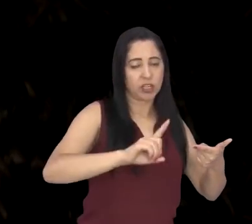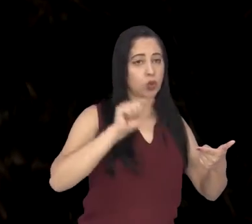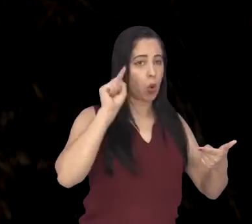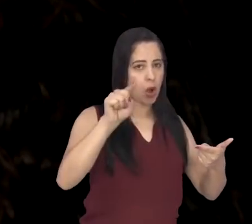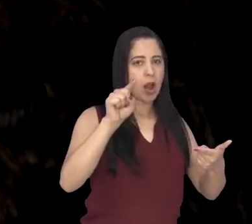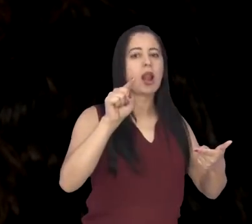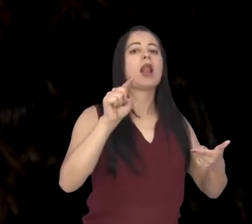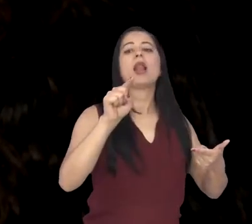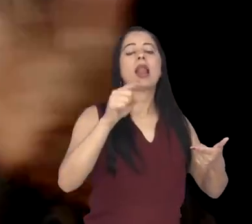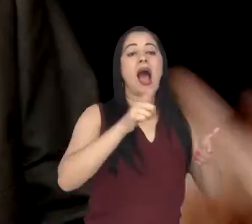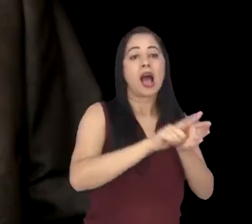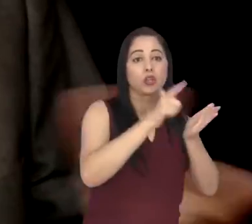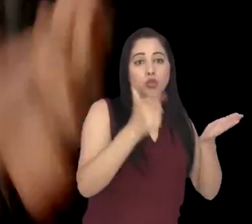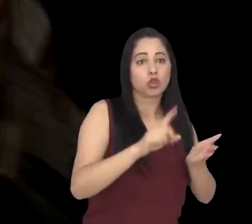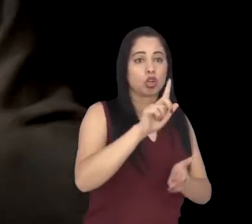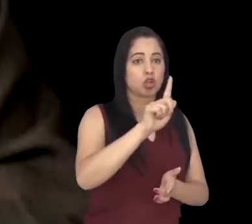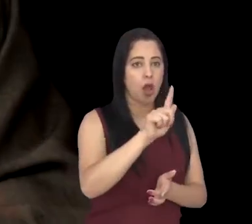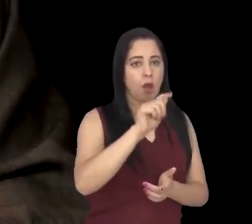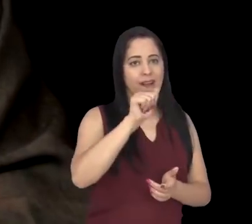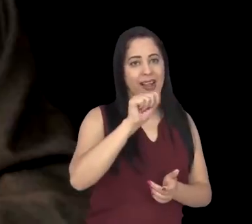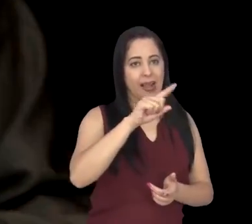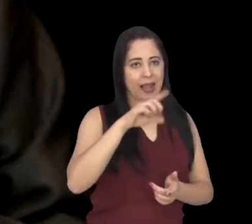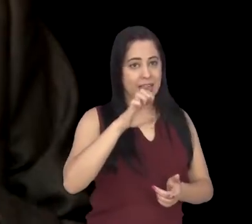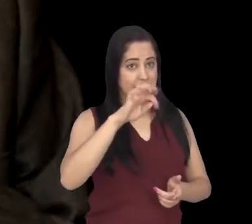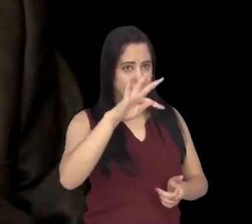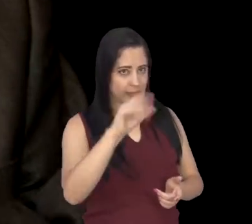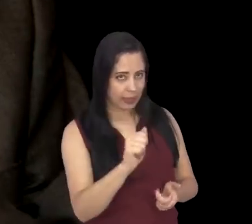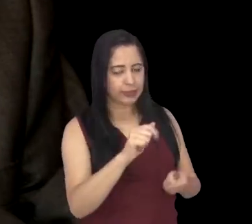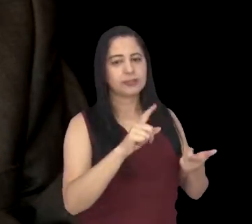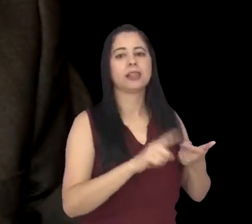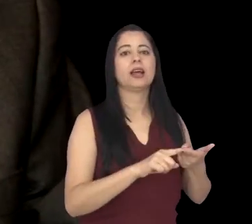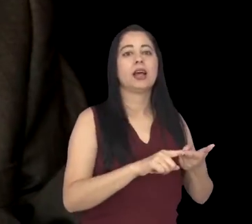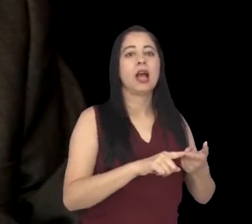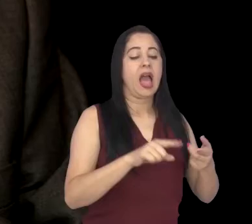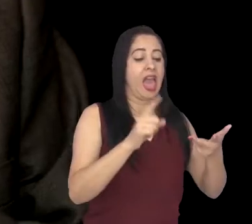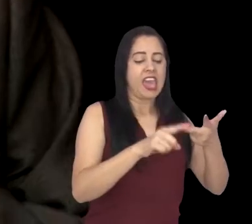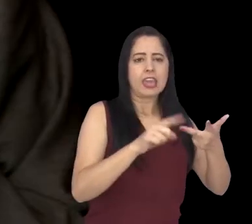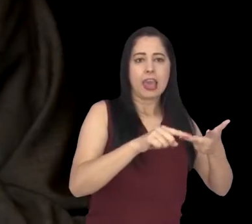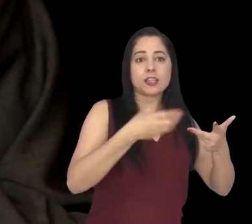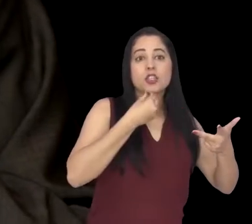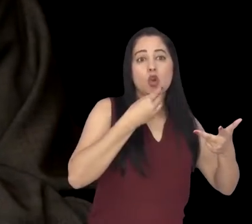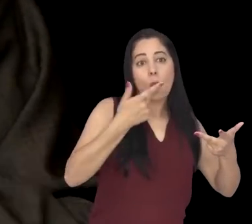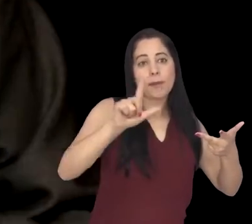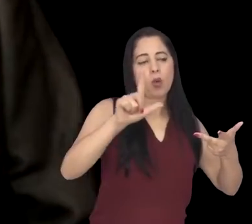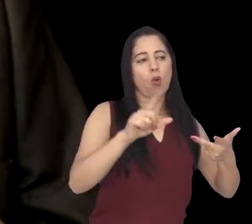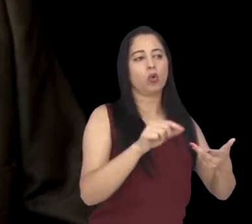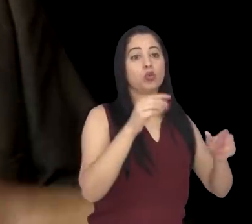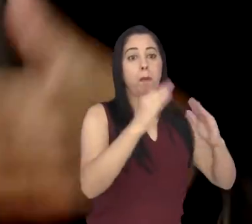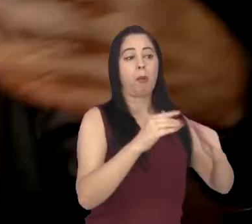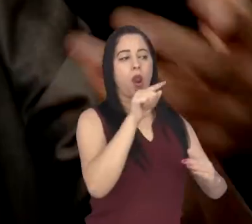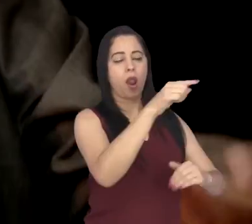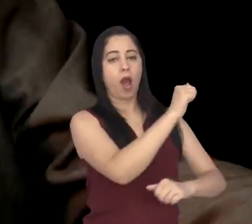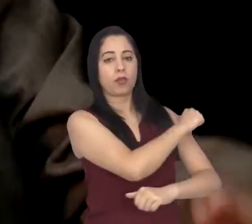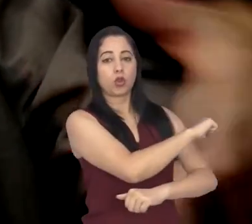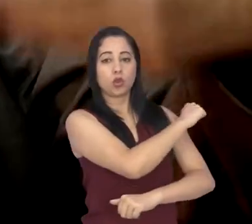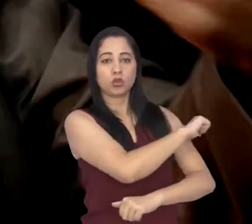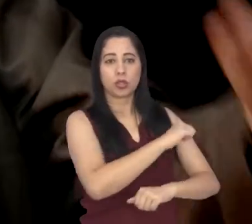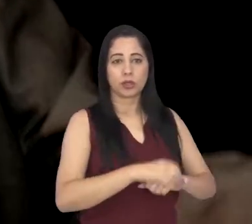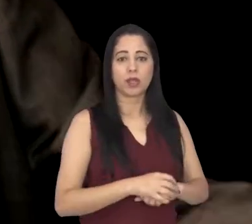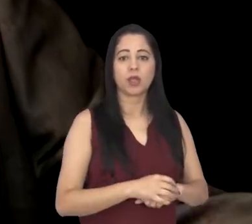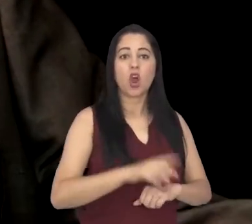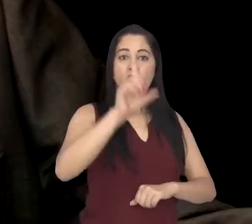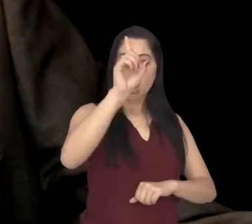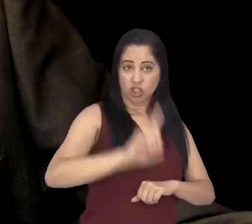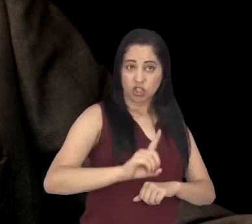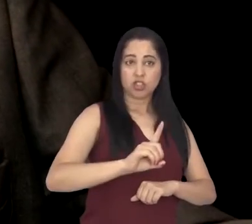Gazeta. Tinha o Zé Trajano, mais novo também, só que já era mais lá do Rio de Janeiro, como sucursal. Mas esse tipo de... E tinha o que foi diretor da